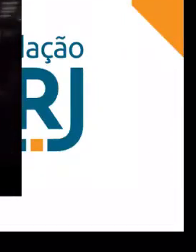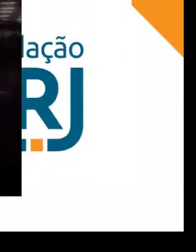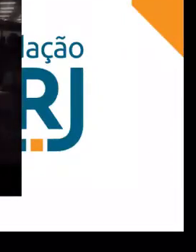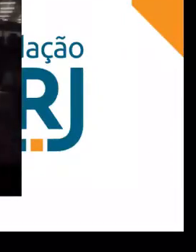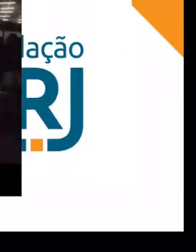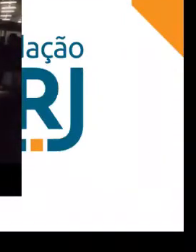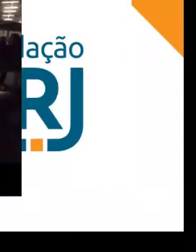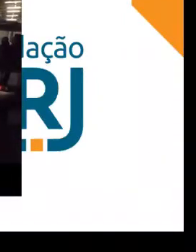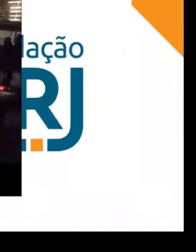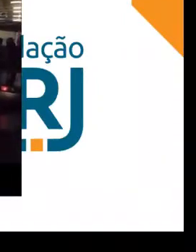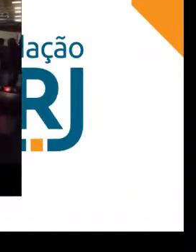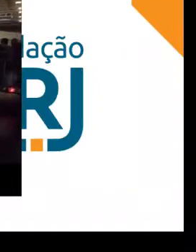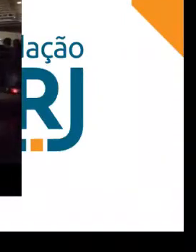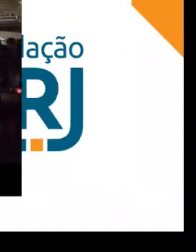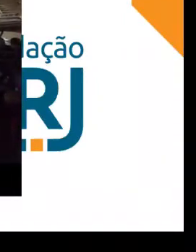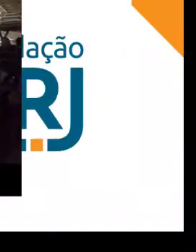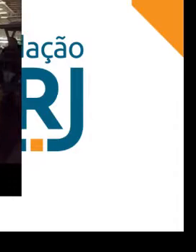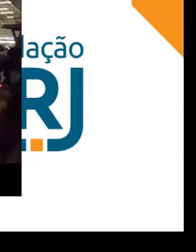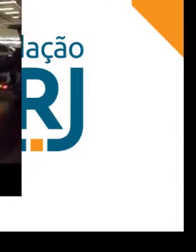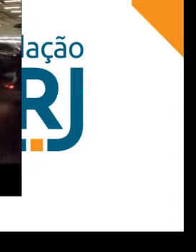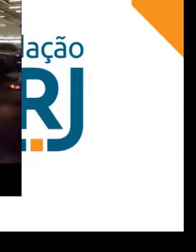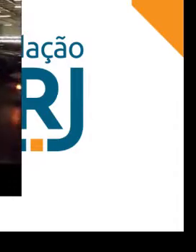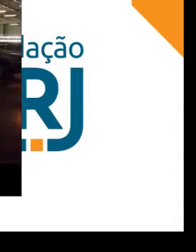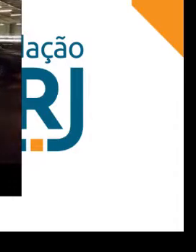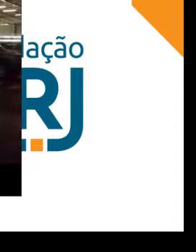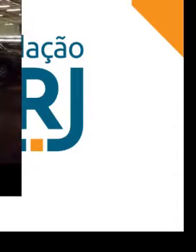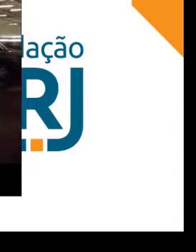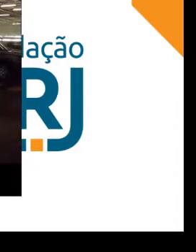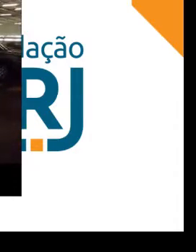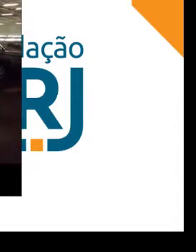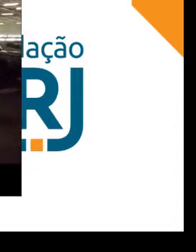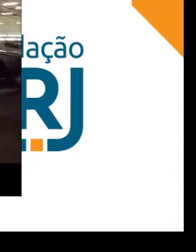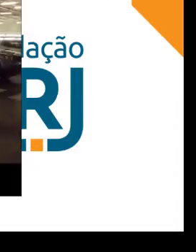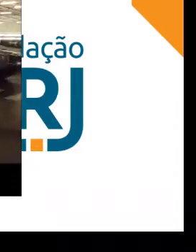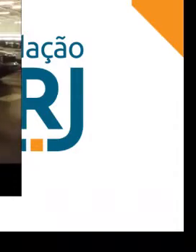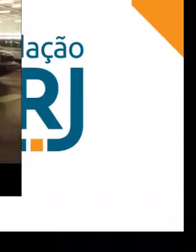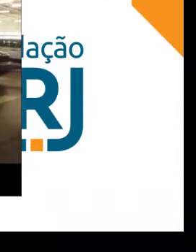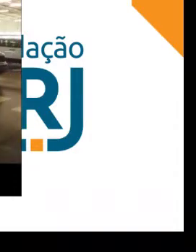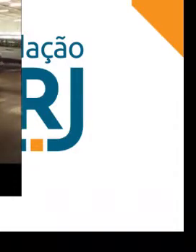E aqui finalmente os carros prontos.